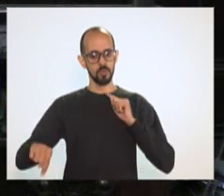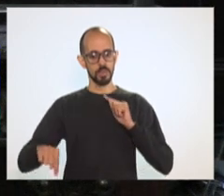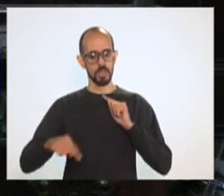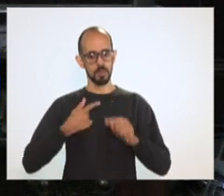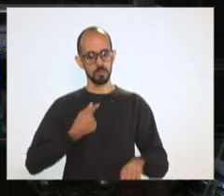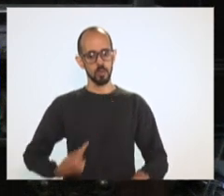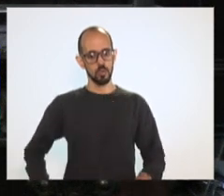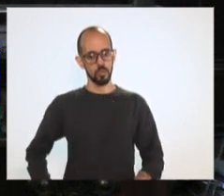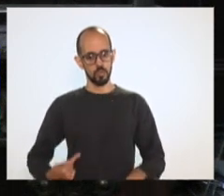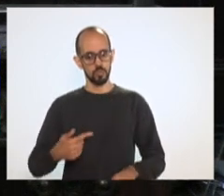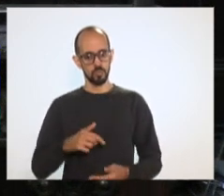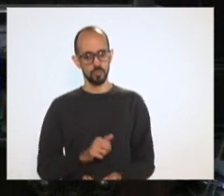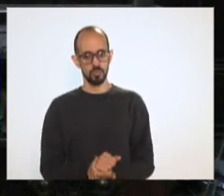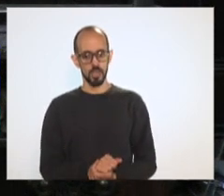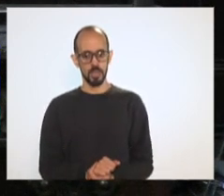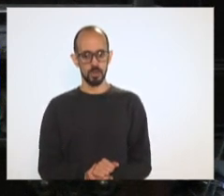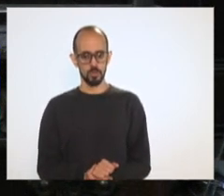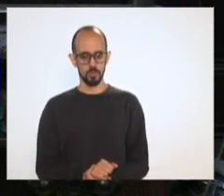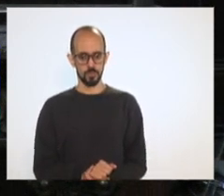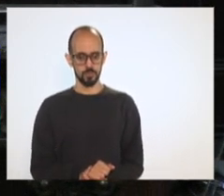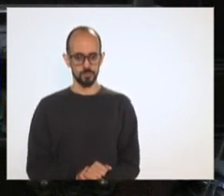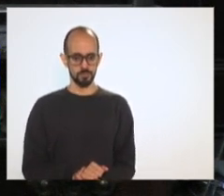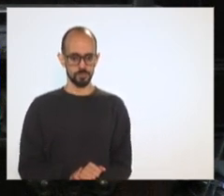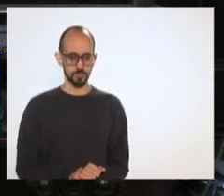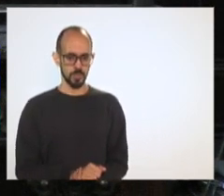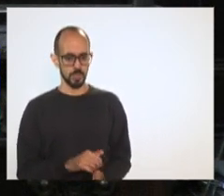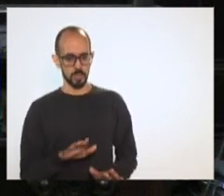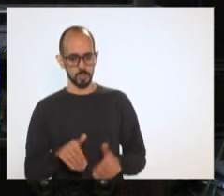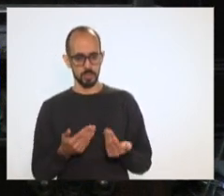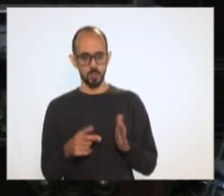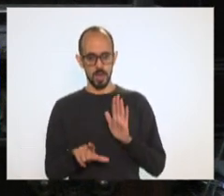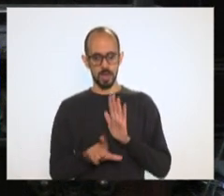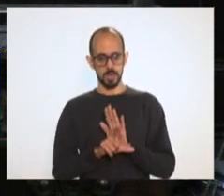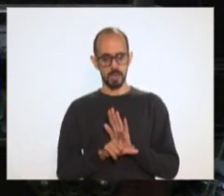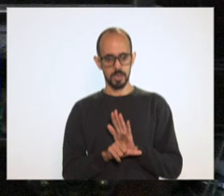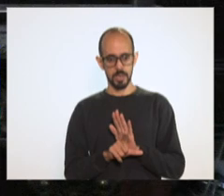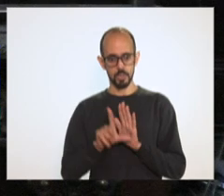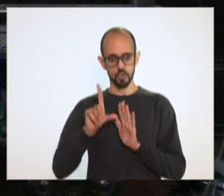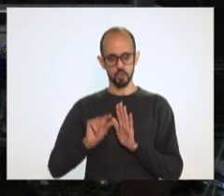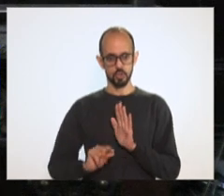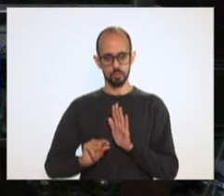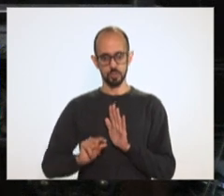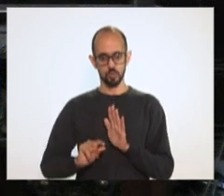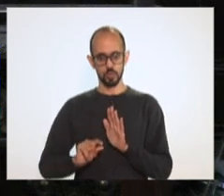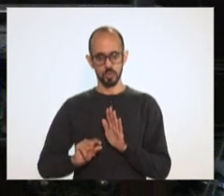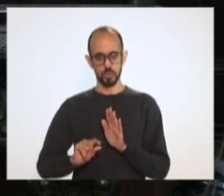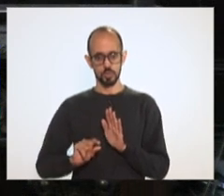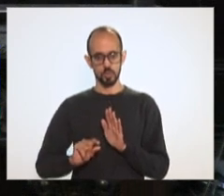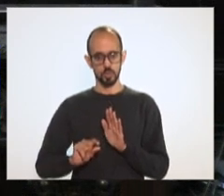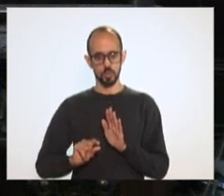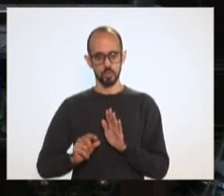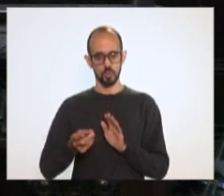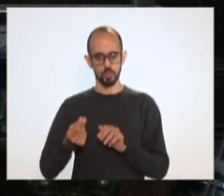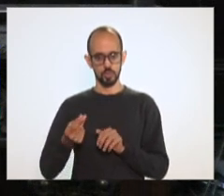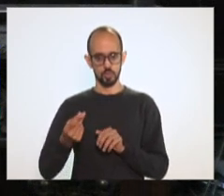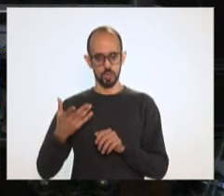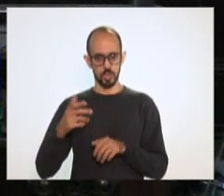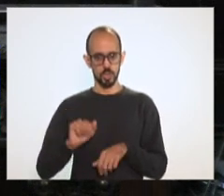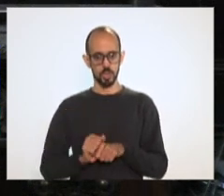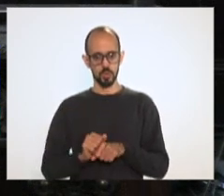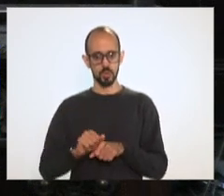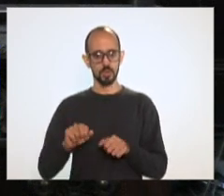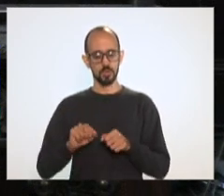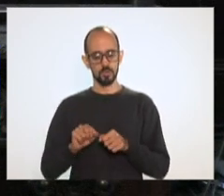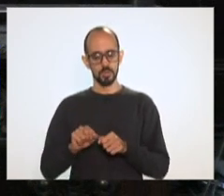eles eu já não estava mais aqui diluaram o veto a lei reduziu a contrapartida fixou a secretaria de cultura para que ela